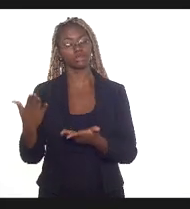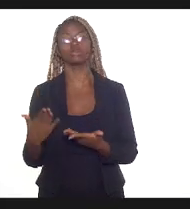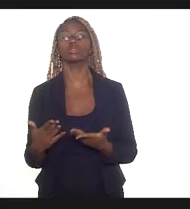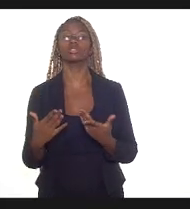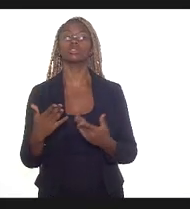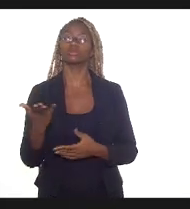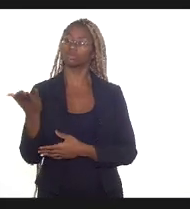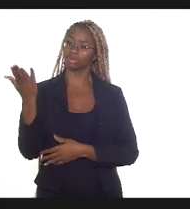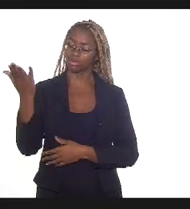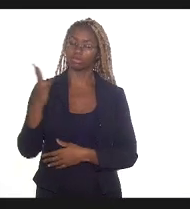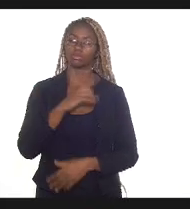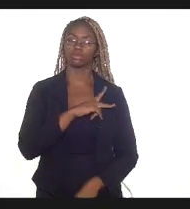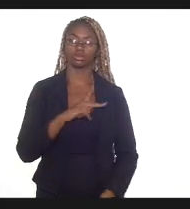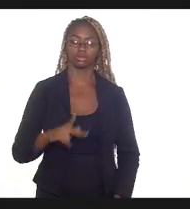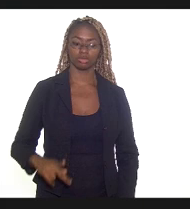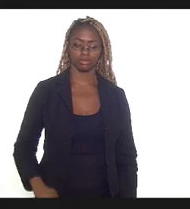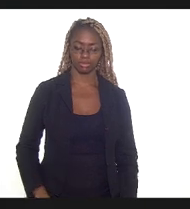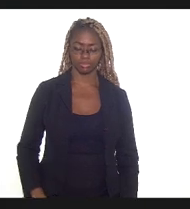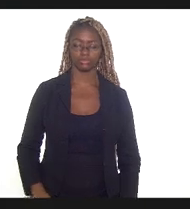Vossa Excelência, que